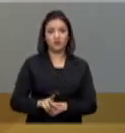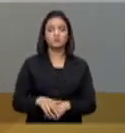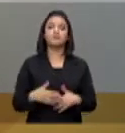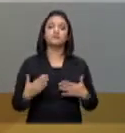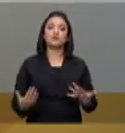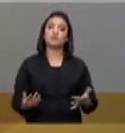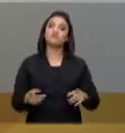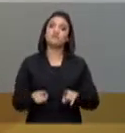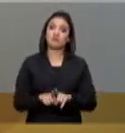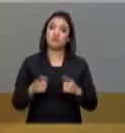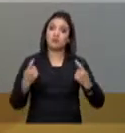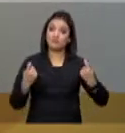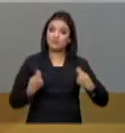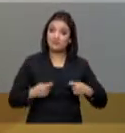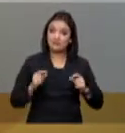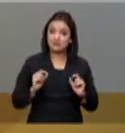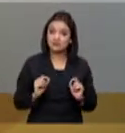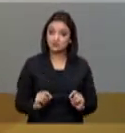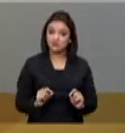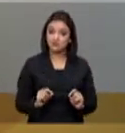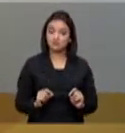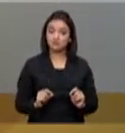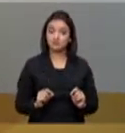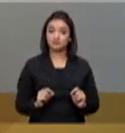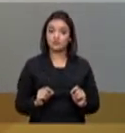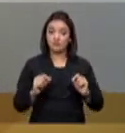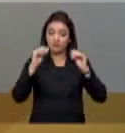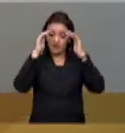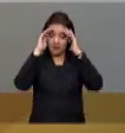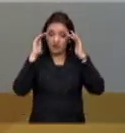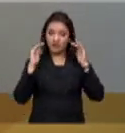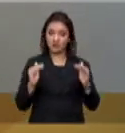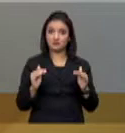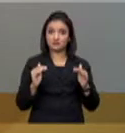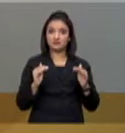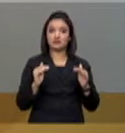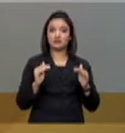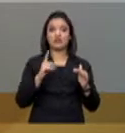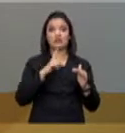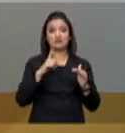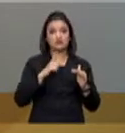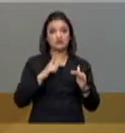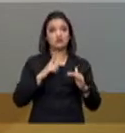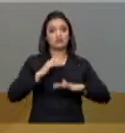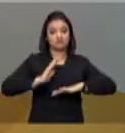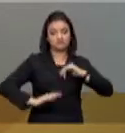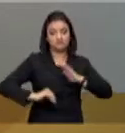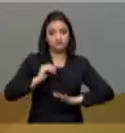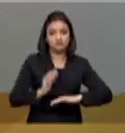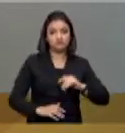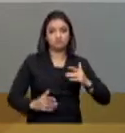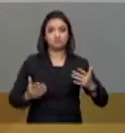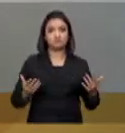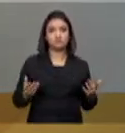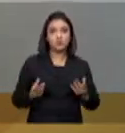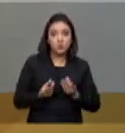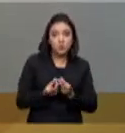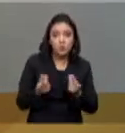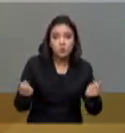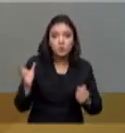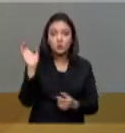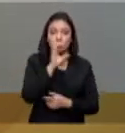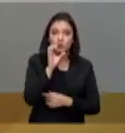que é necessário que, para dar cobro ao princípio da eficiência e à finalidade da função controladora,